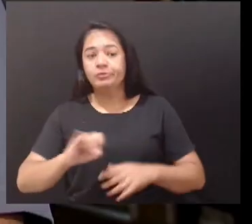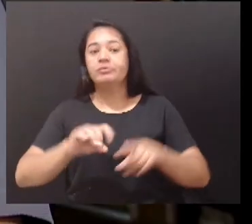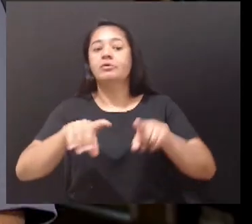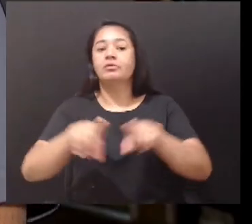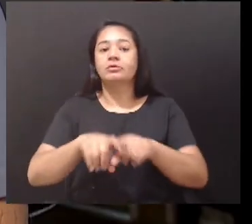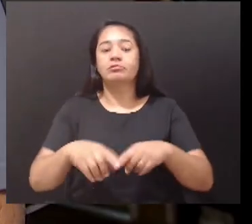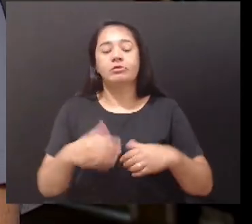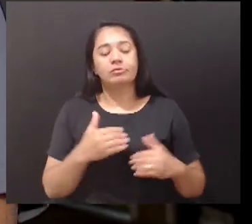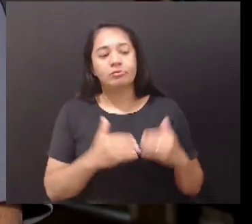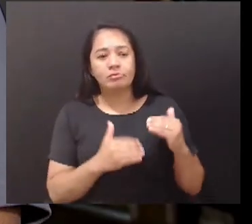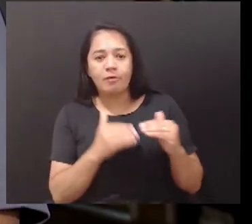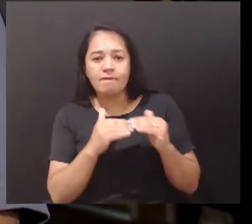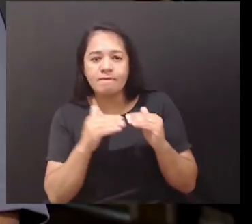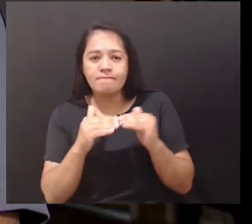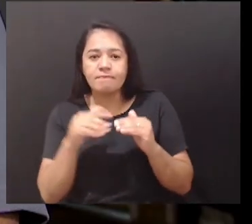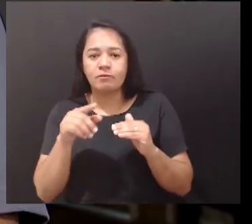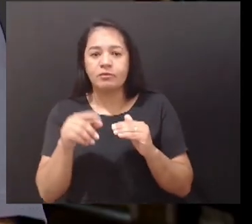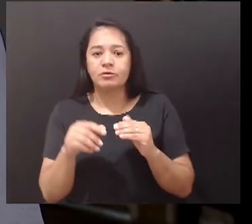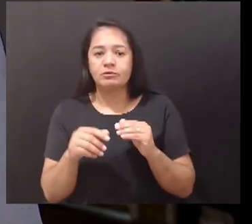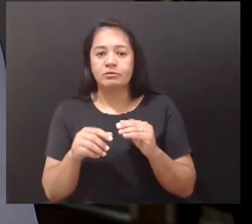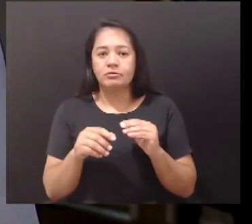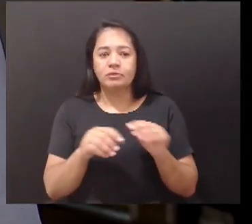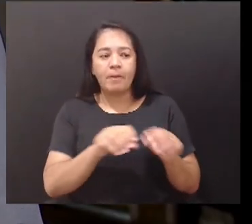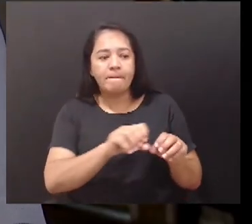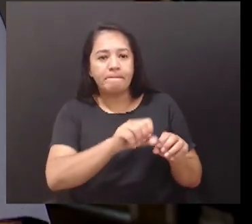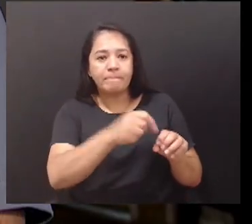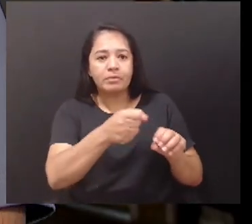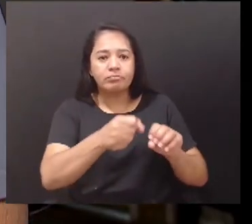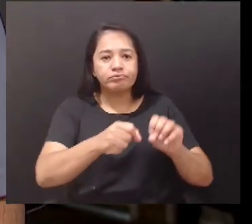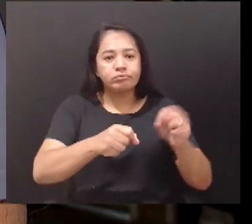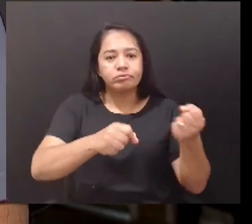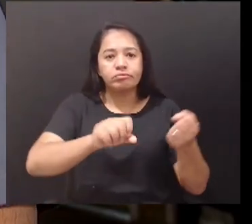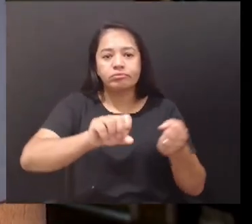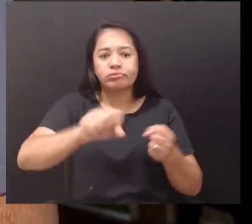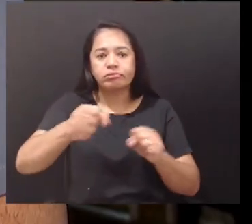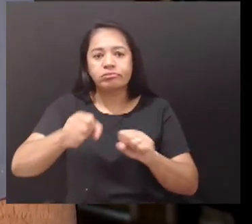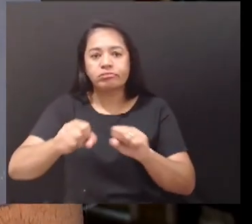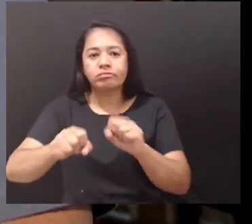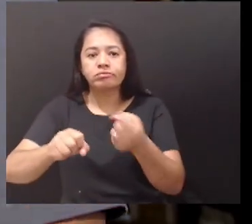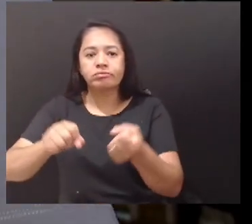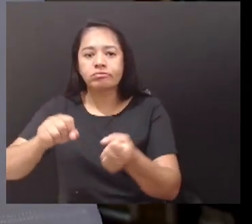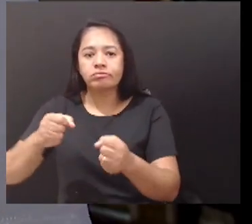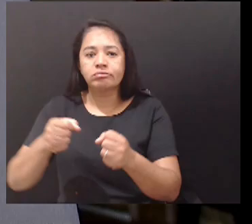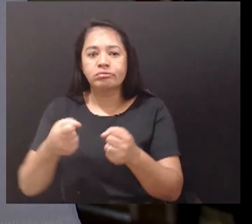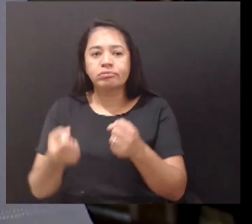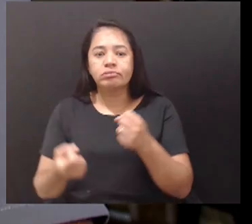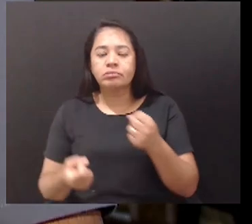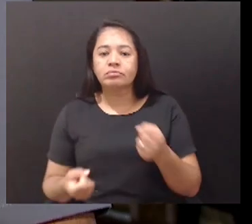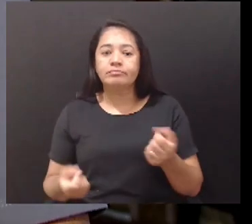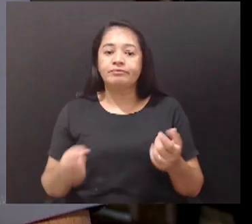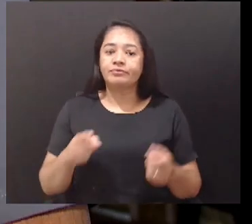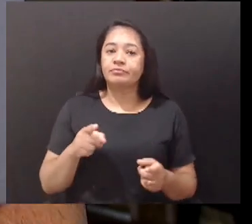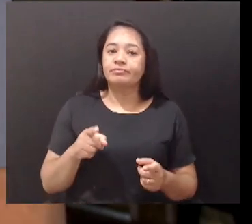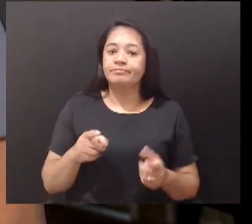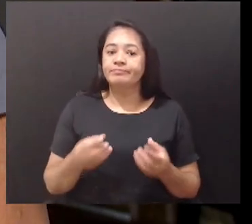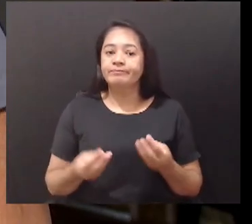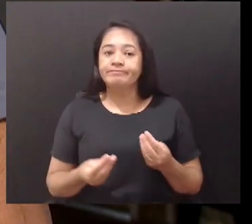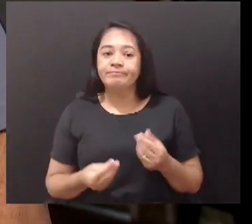você vai quebrando as cascas, né, os atravessamentos, você vai